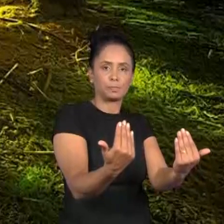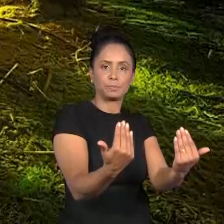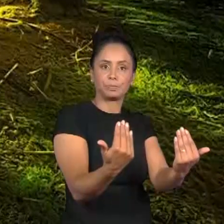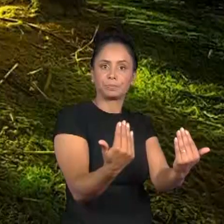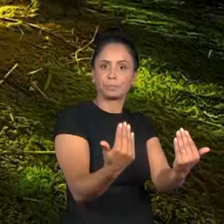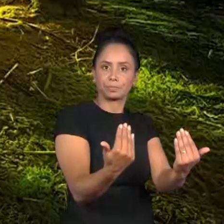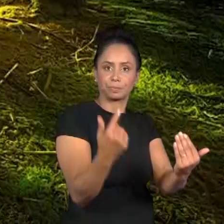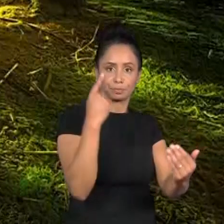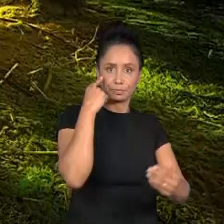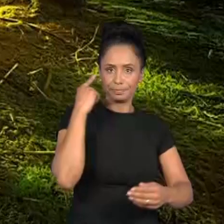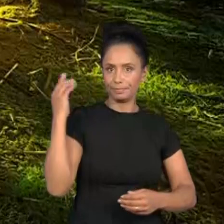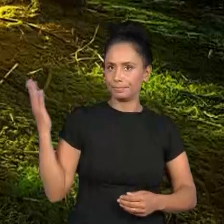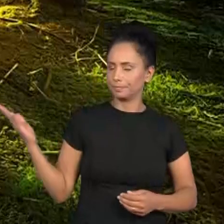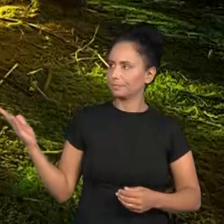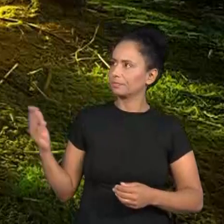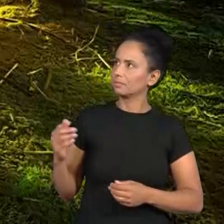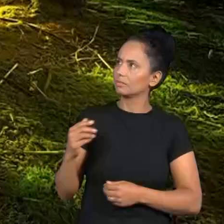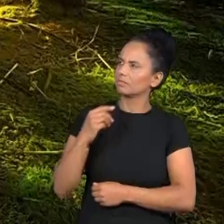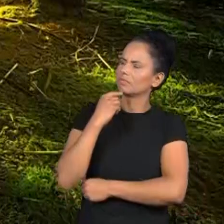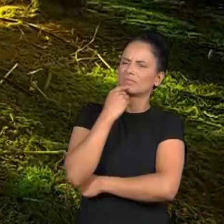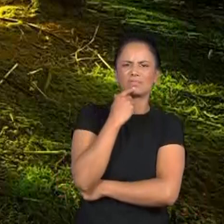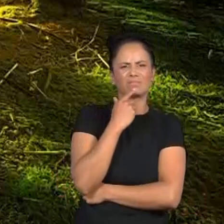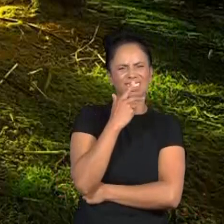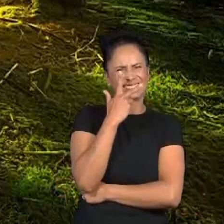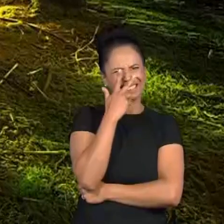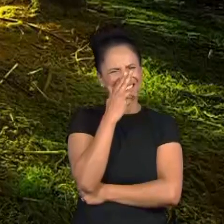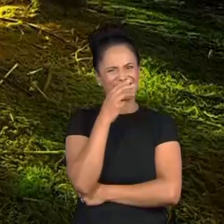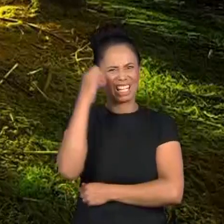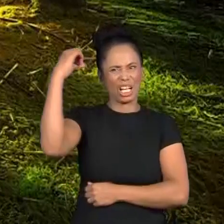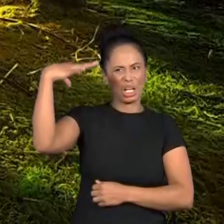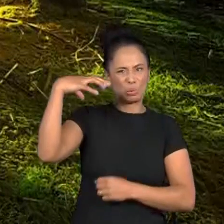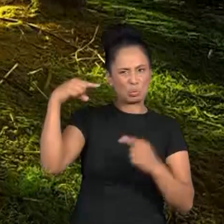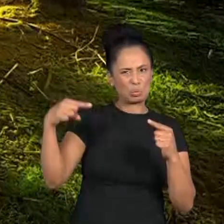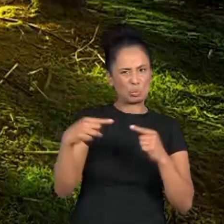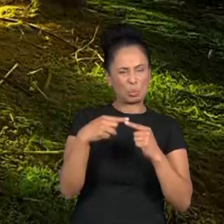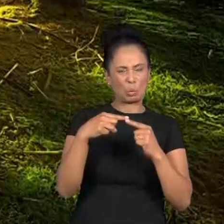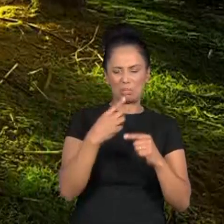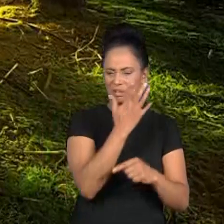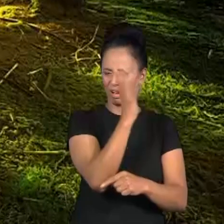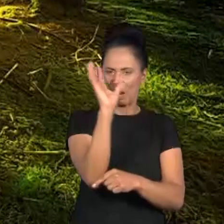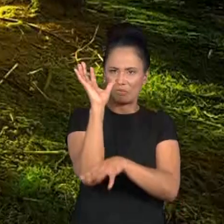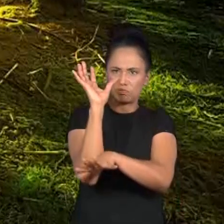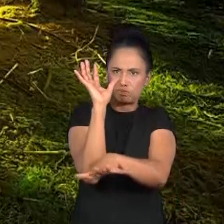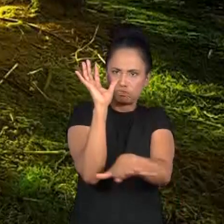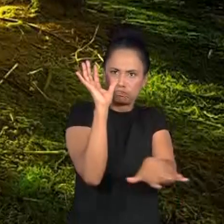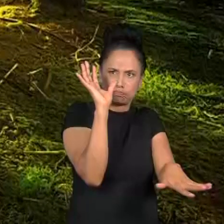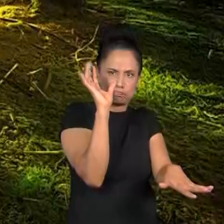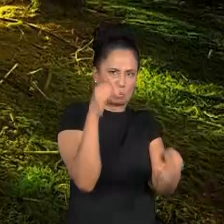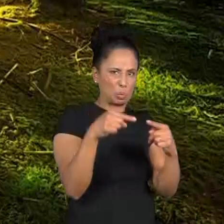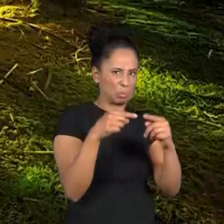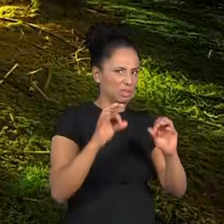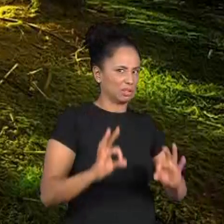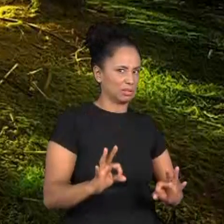mesmas. Será que essa luz tem a ver com a sombra, então? Vamos